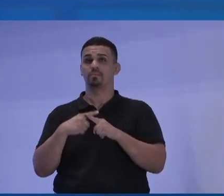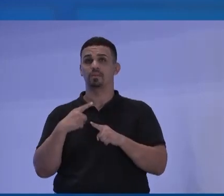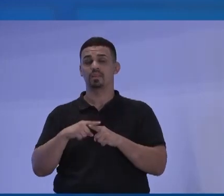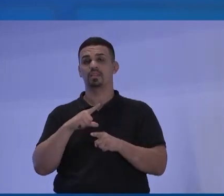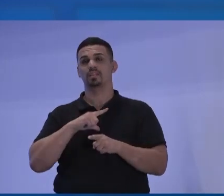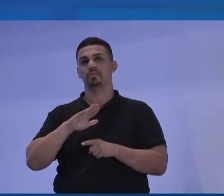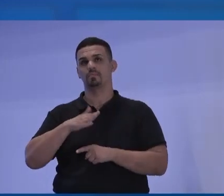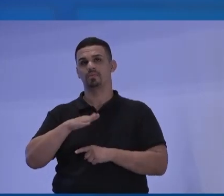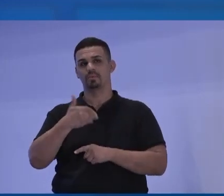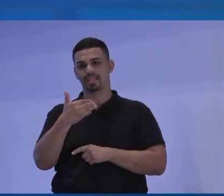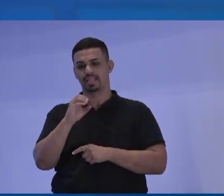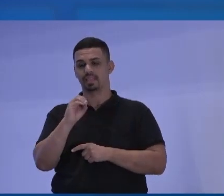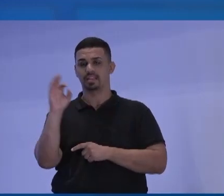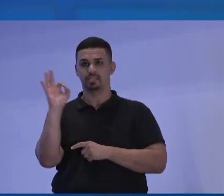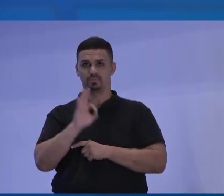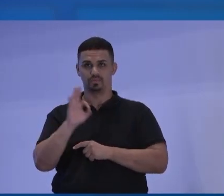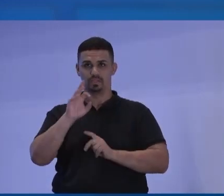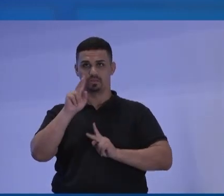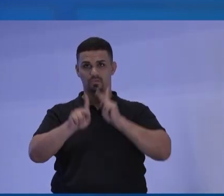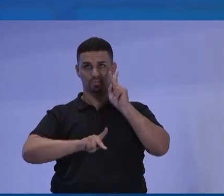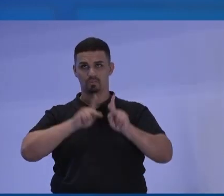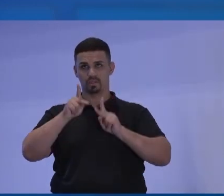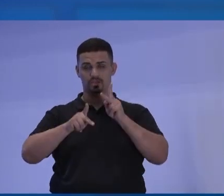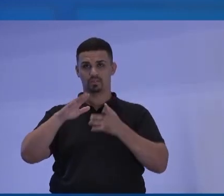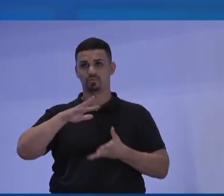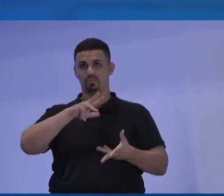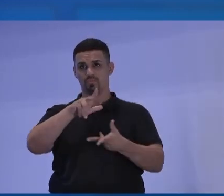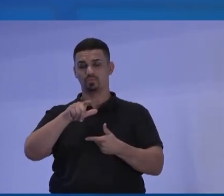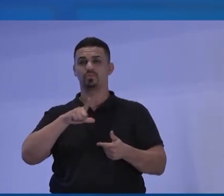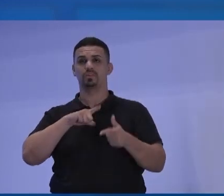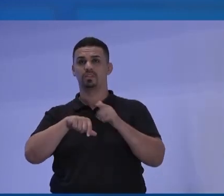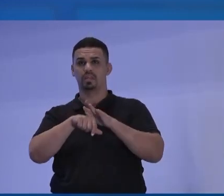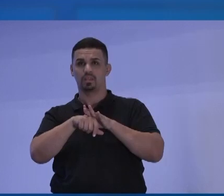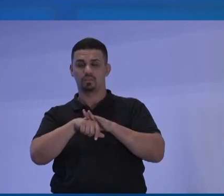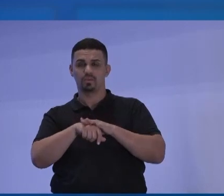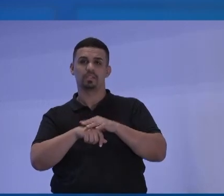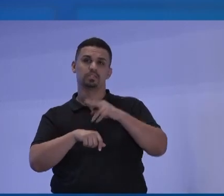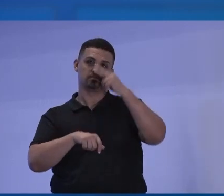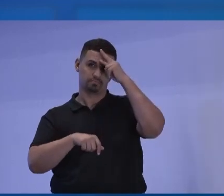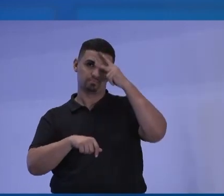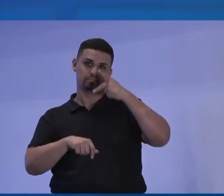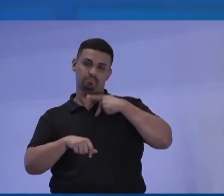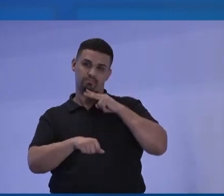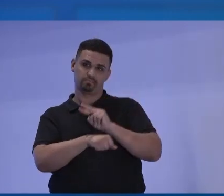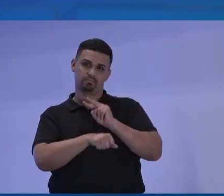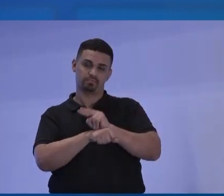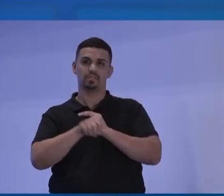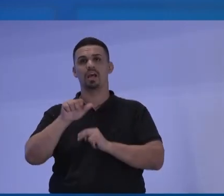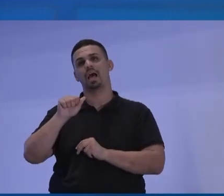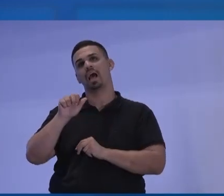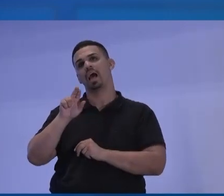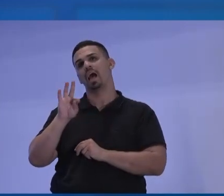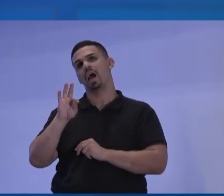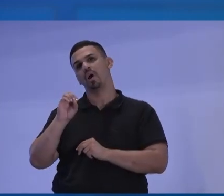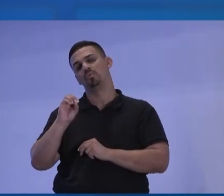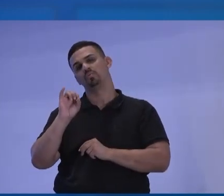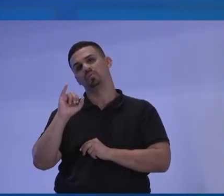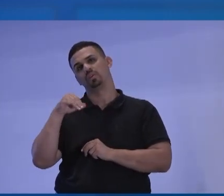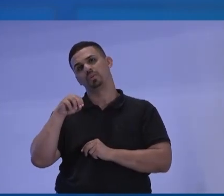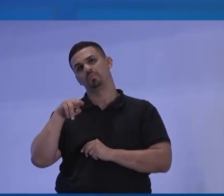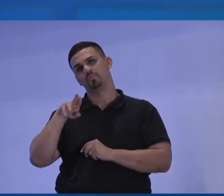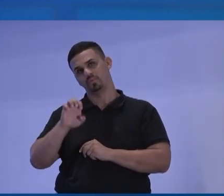de 10% da população mundial acometida por doenças autoimunes, cerca de 22 milhões de